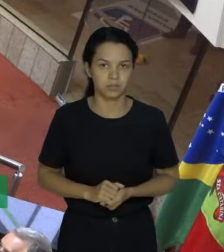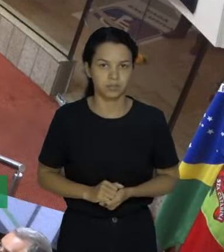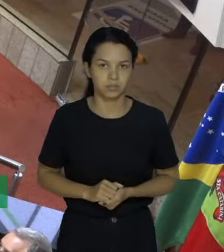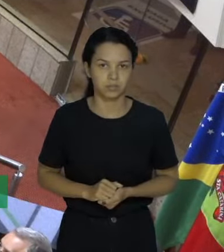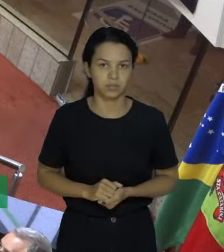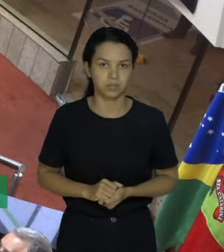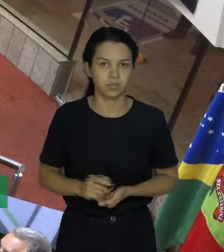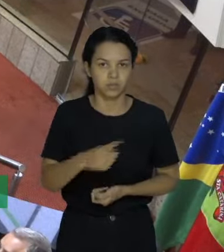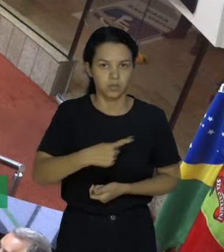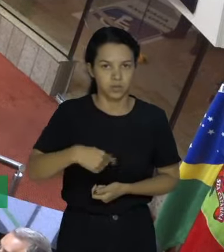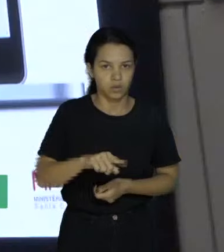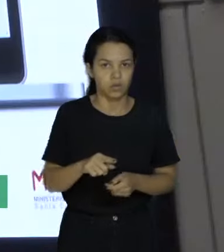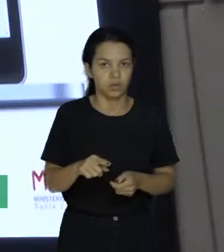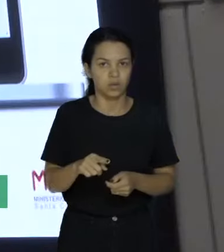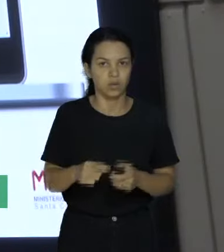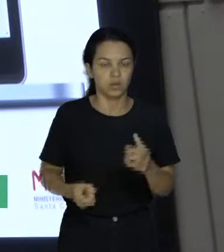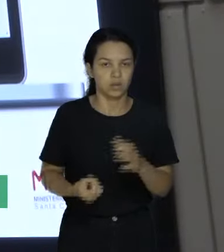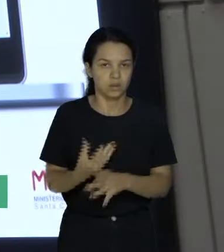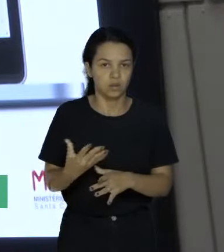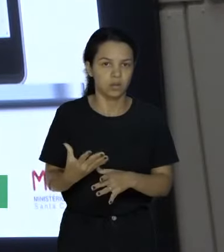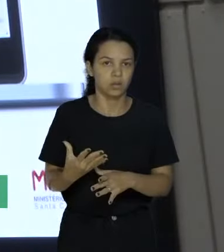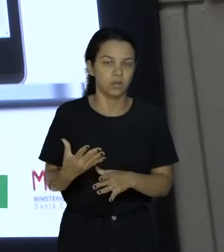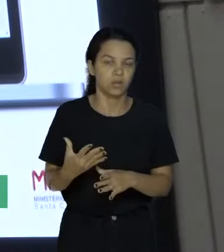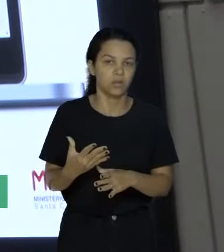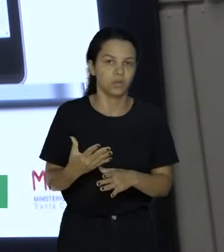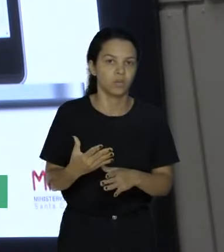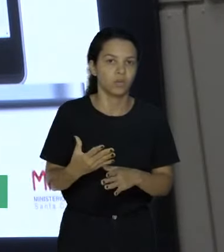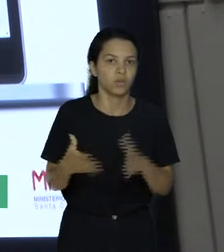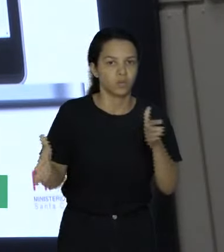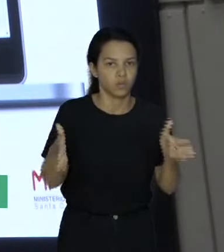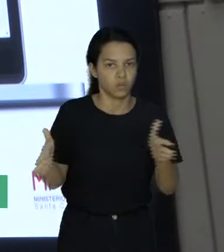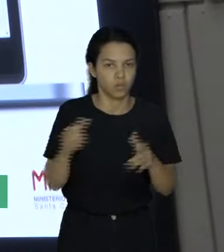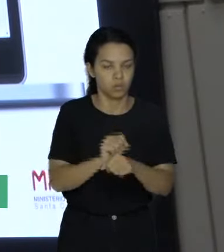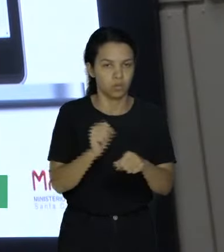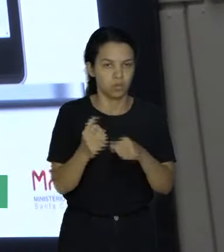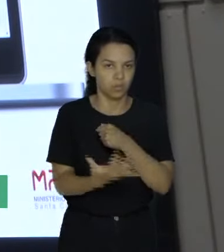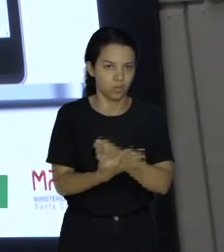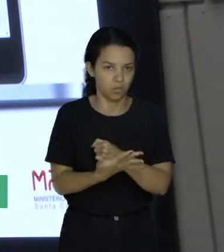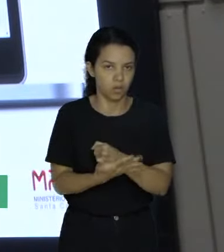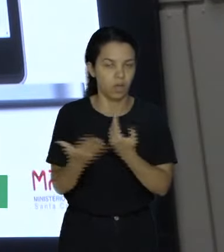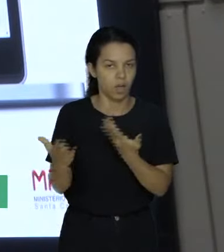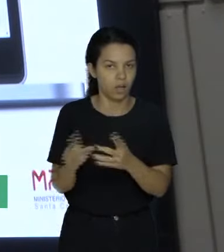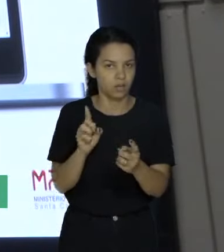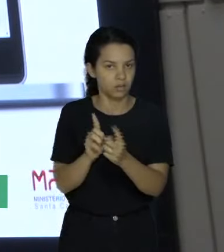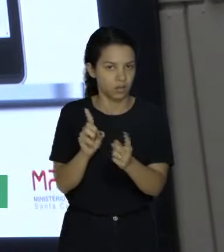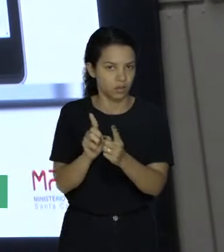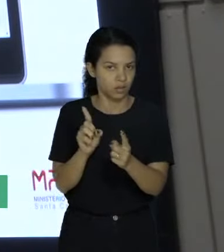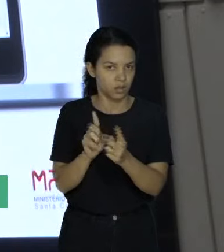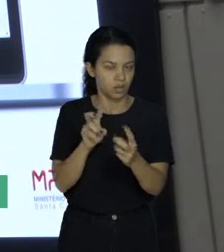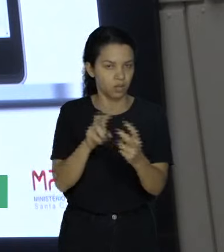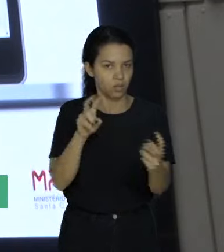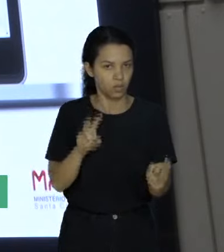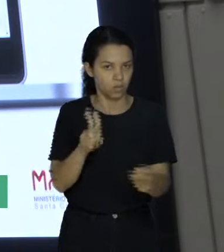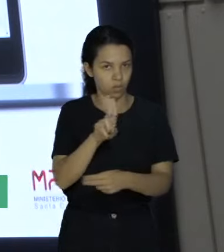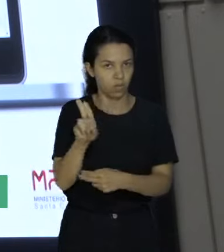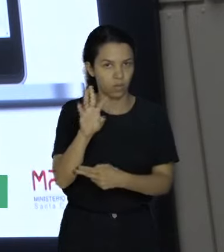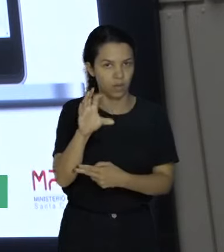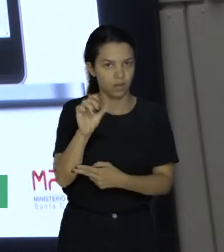nós desenvolvemos durante a pandemia essa atendente virtual que nós demos o nome de Catarina